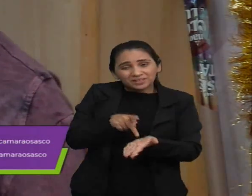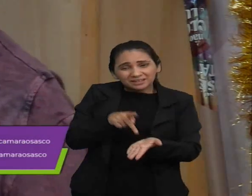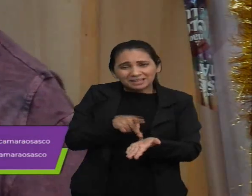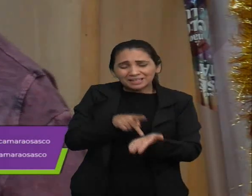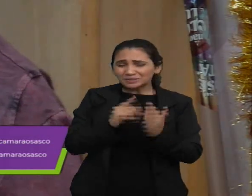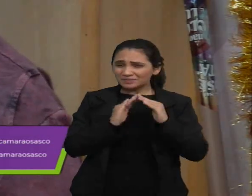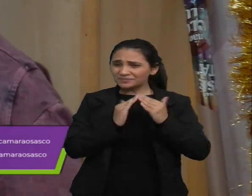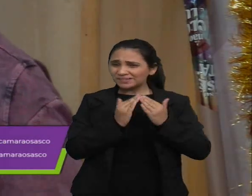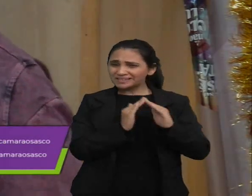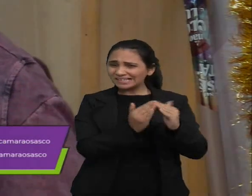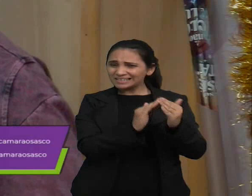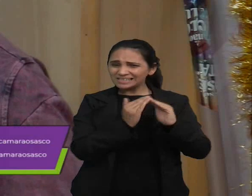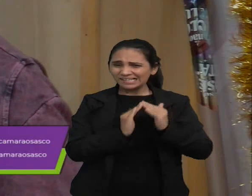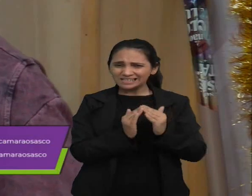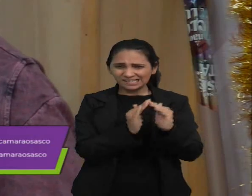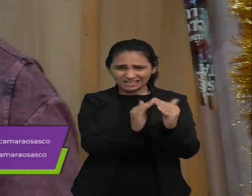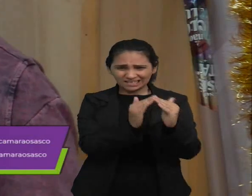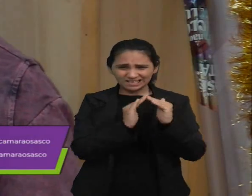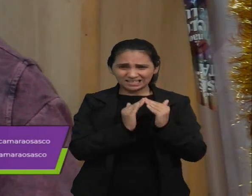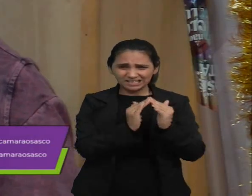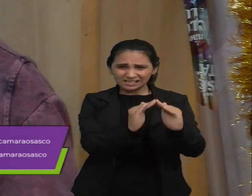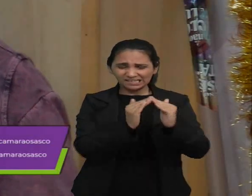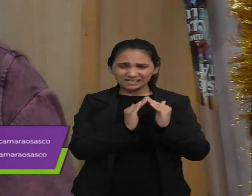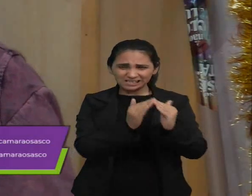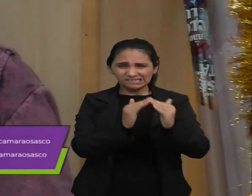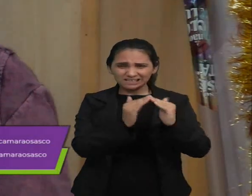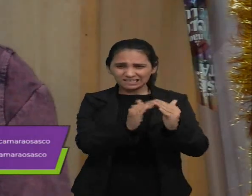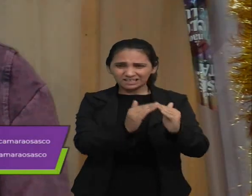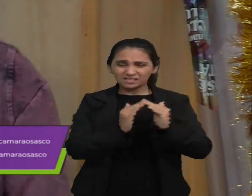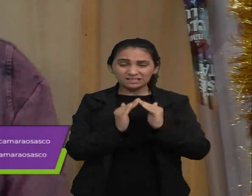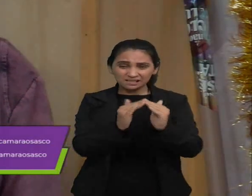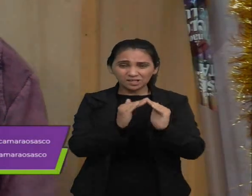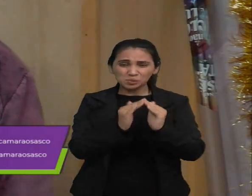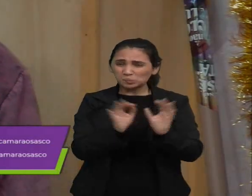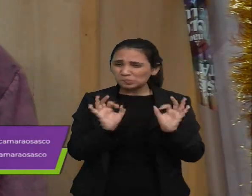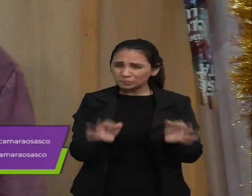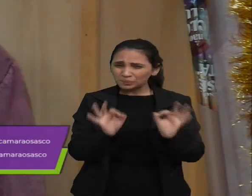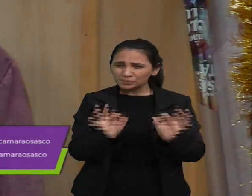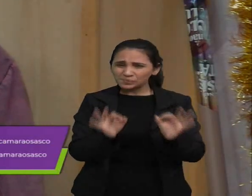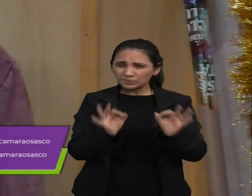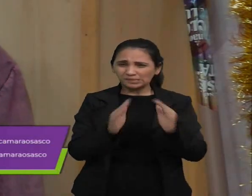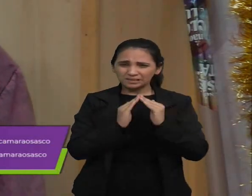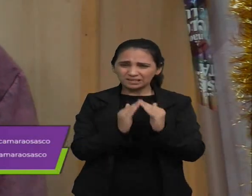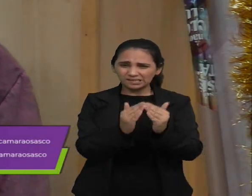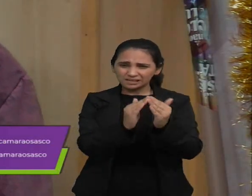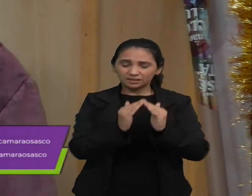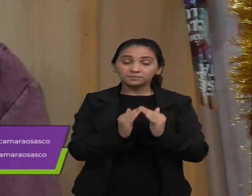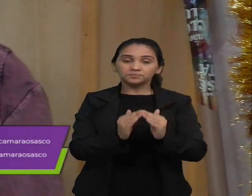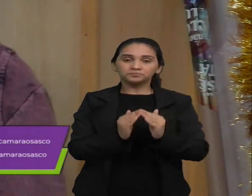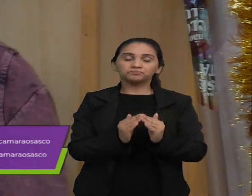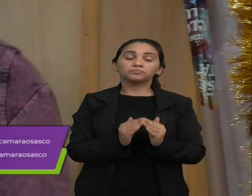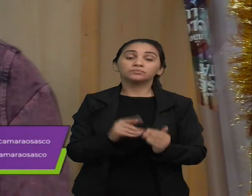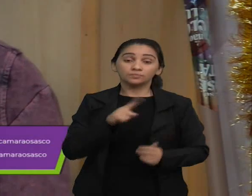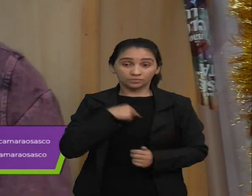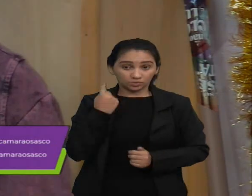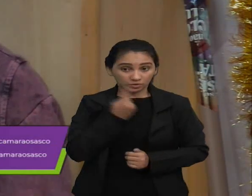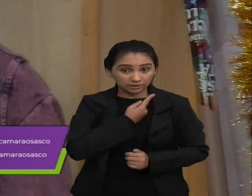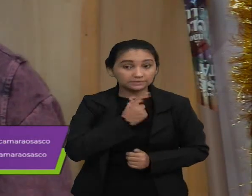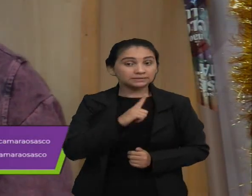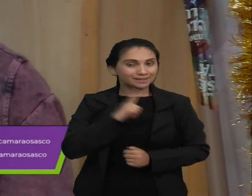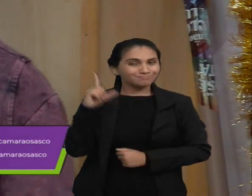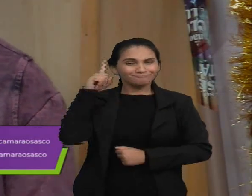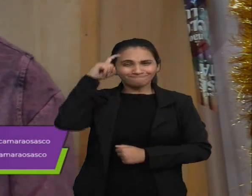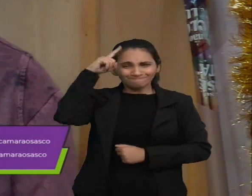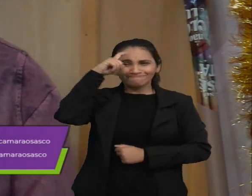favela, áreas irregulares, ocupações, que a gente tem uma